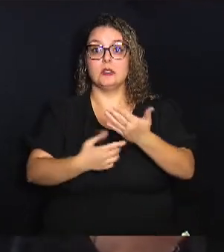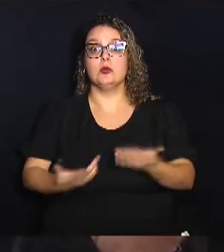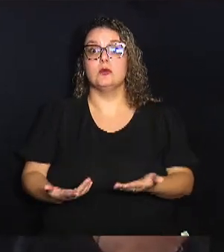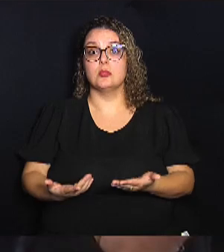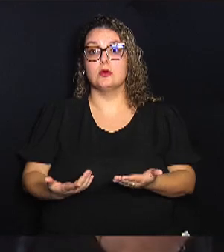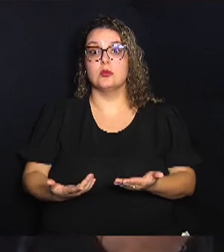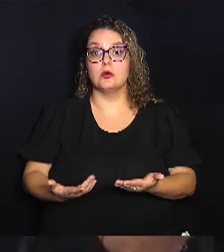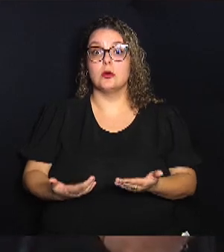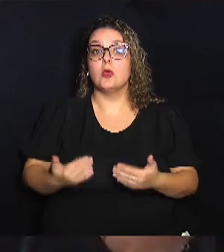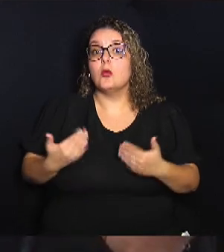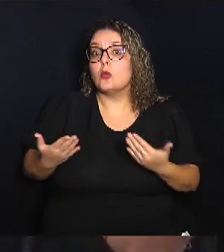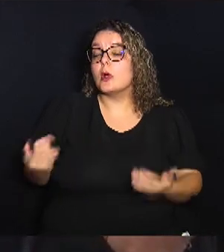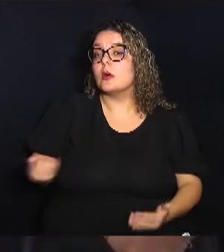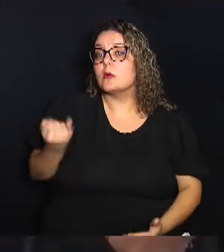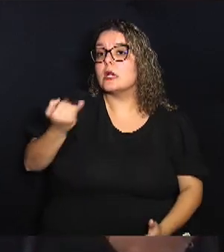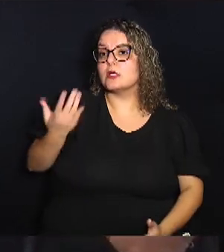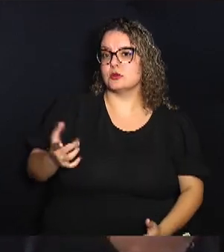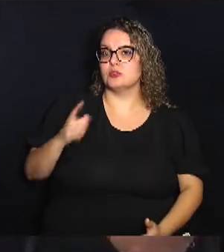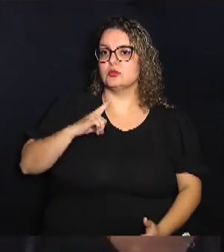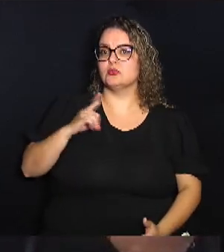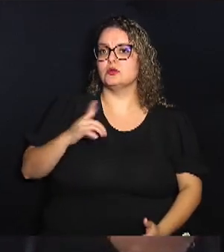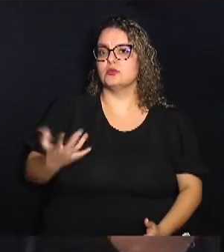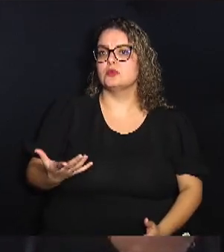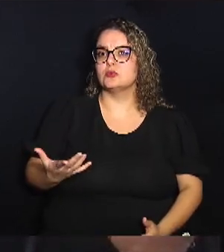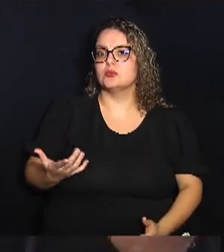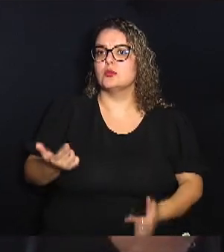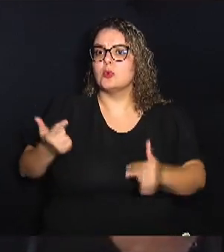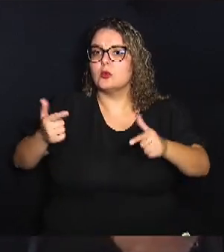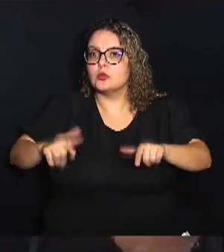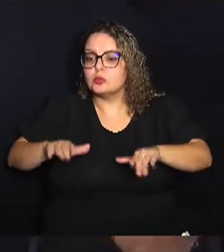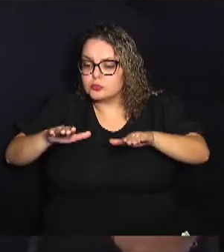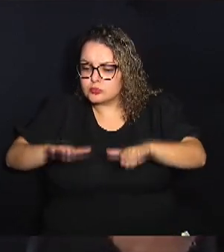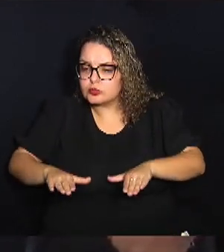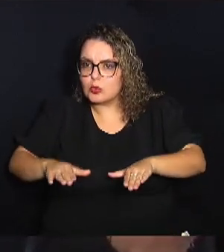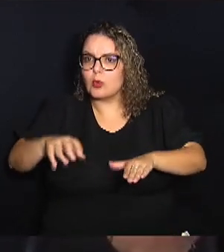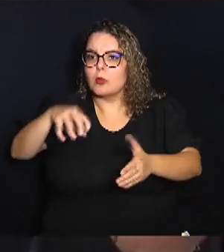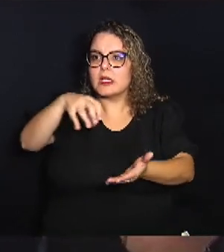Dora, qual que é a importância de ainda ter um ponto físico,